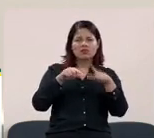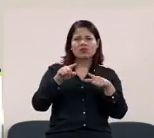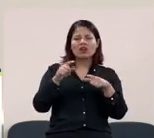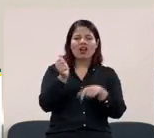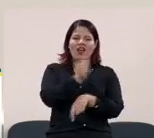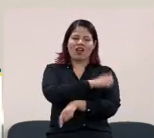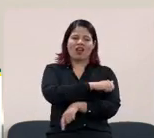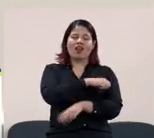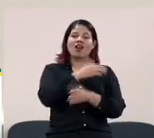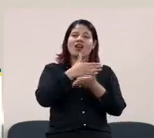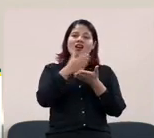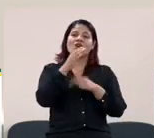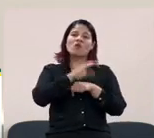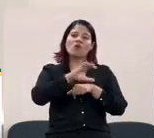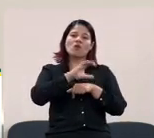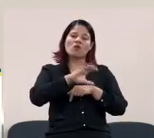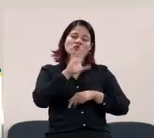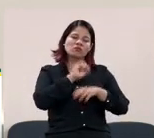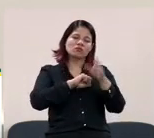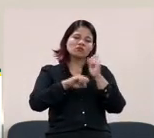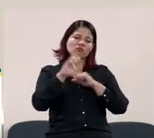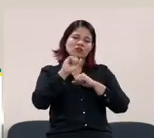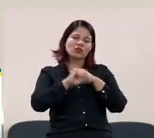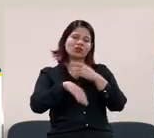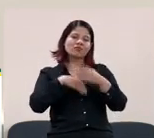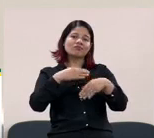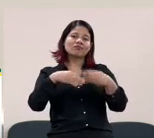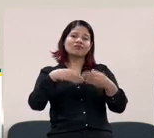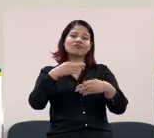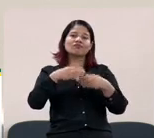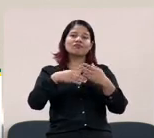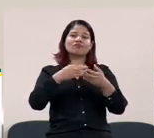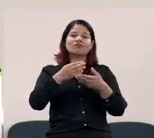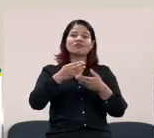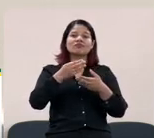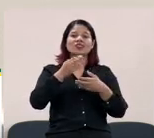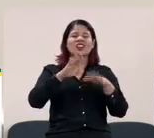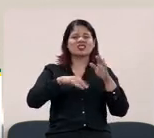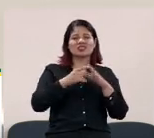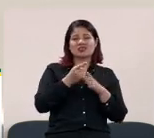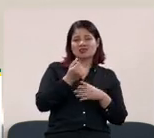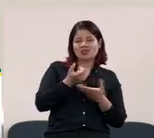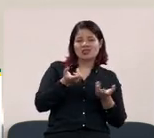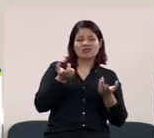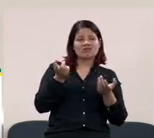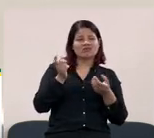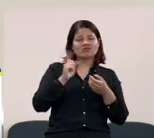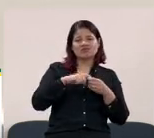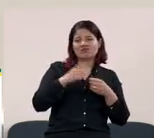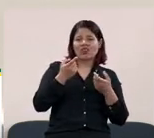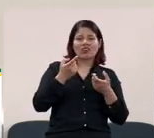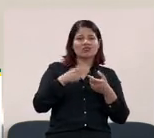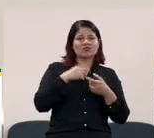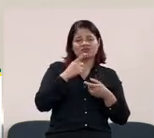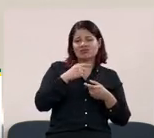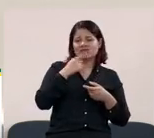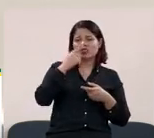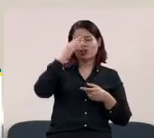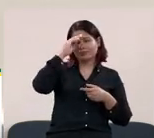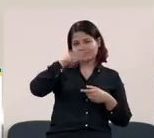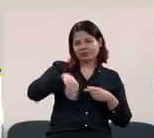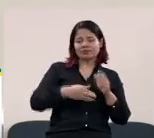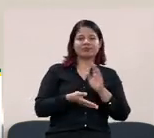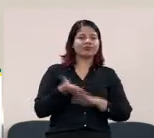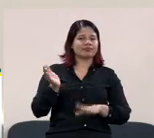alunos começam o curso e... por falta de condições, vão largando e você acaba tendo